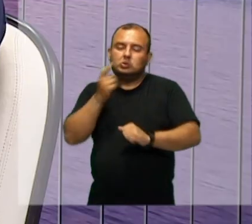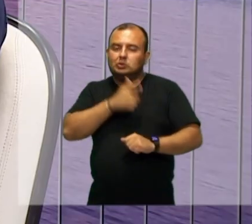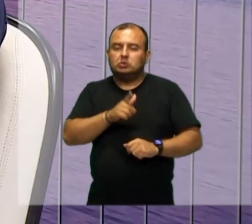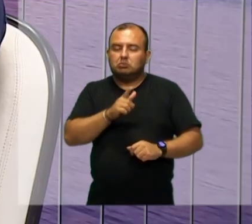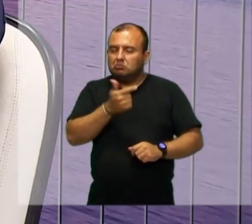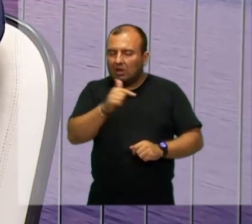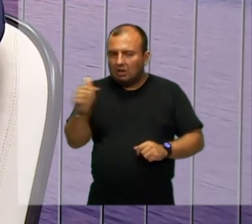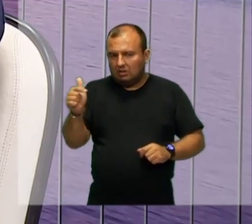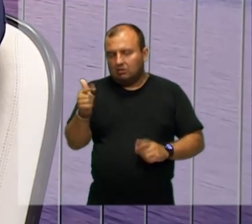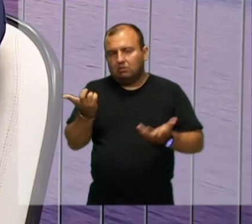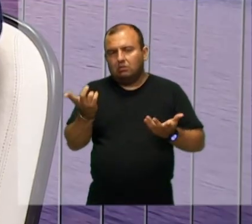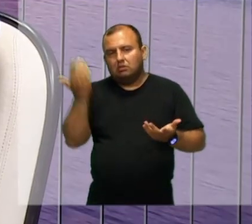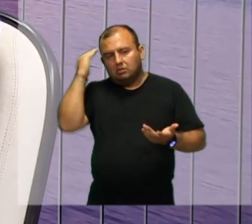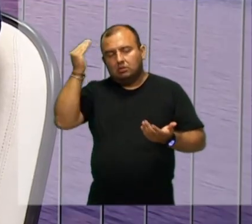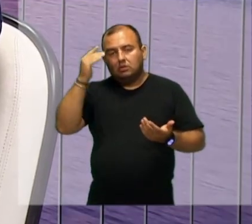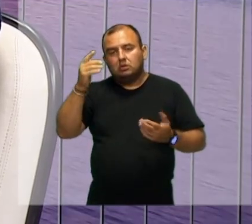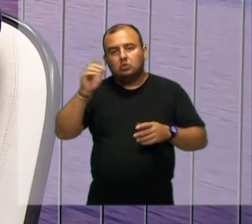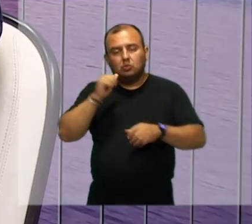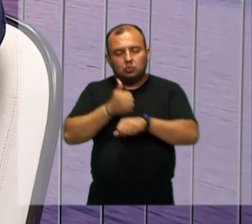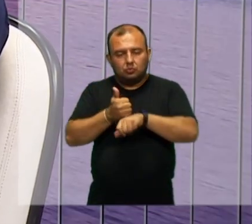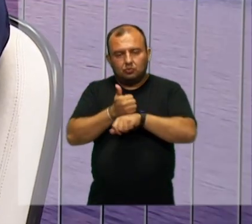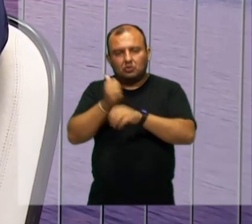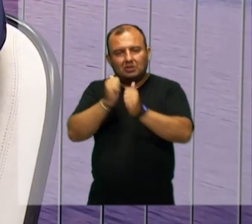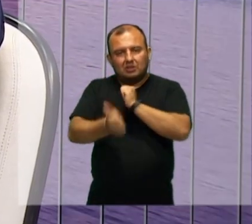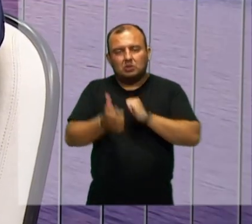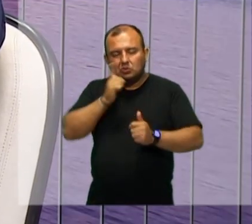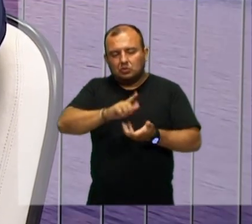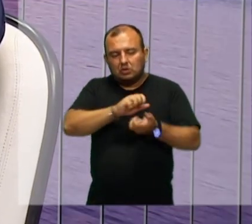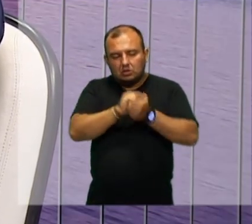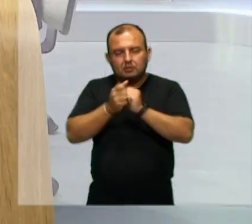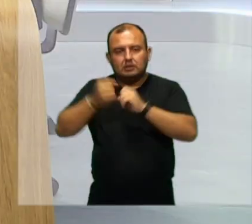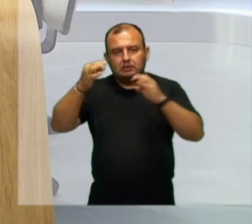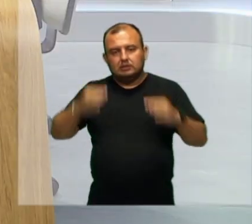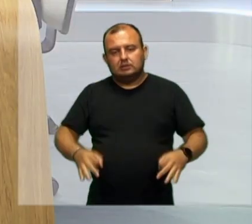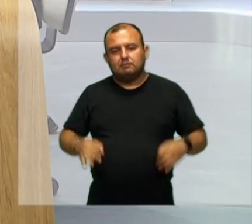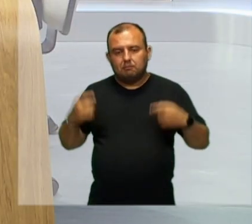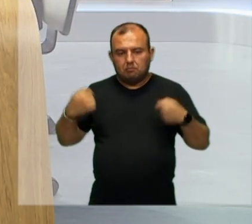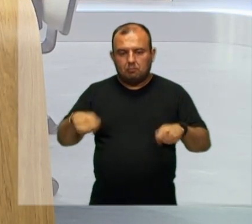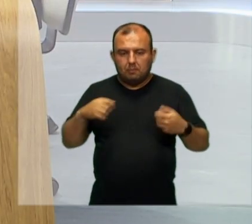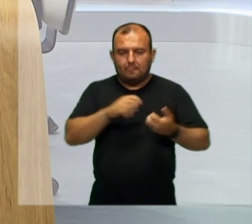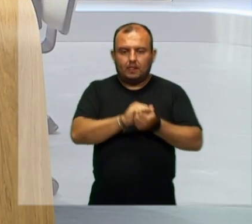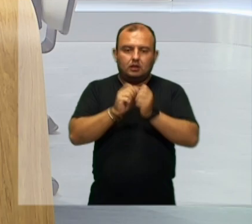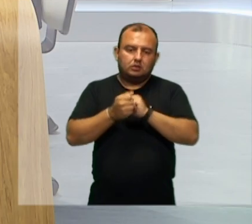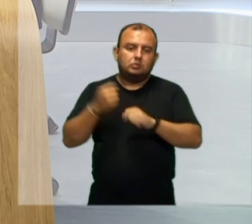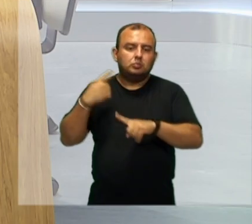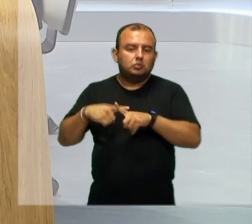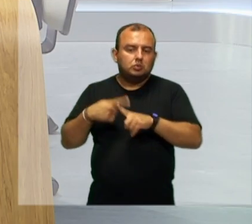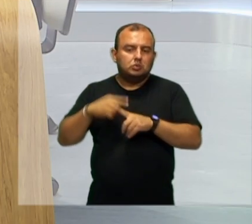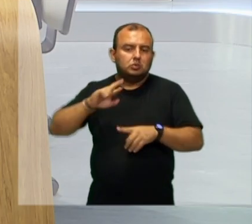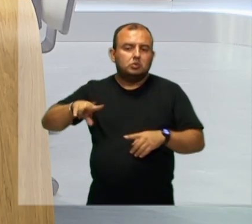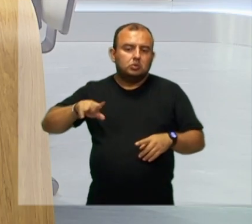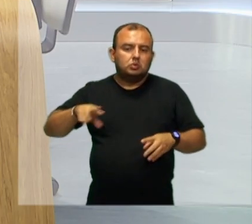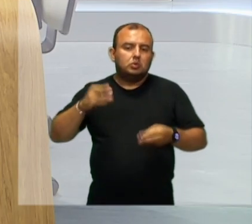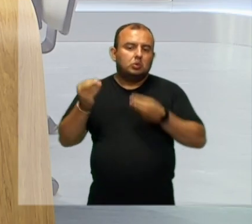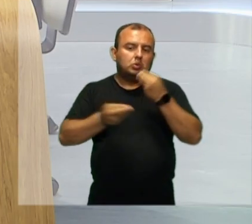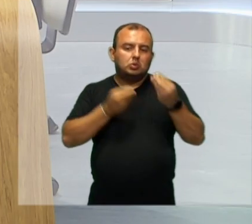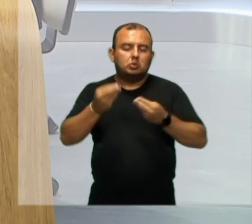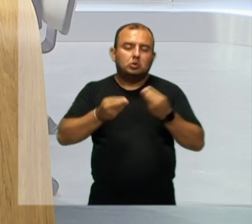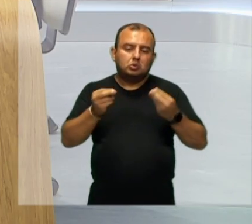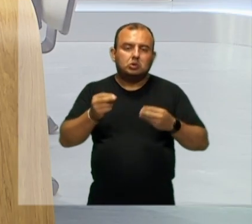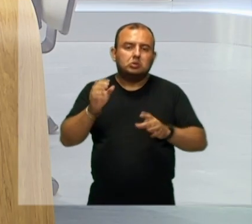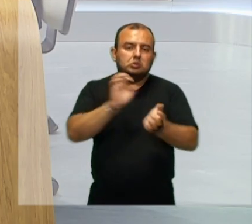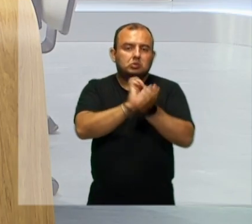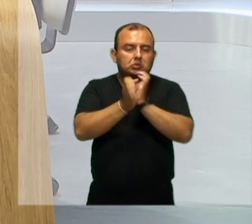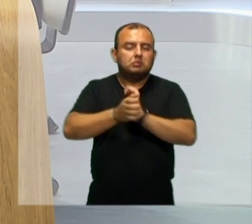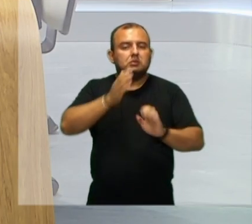que o atleta tenha realmente tempo de se adaptar a esse novo equipamento. Mas sempre precisa, né, dessa adaptação, Sim. Porque não é exatamente o mesmo equipamento no